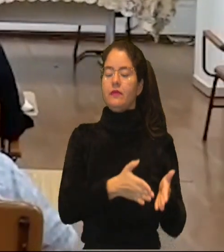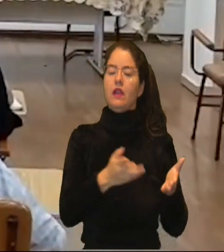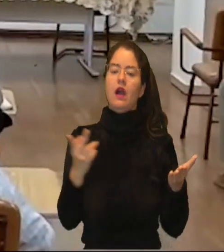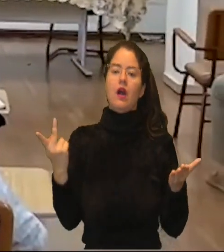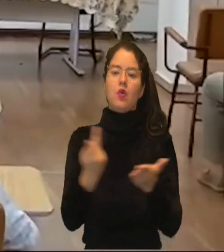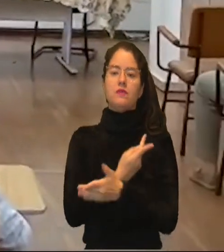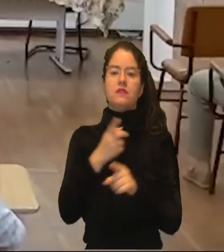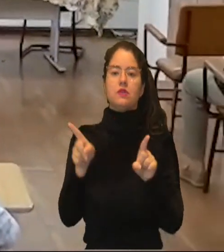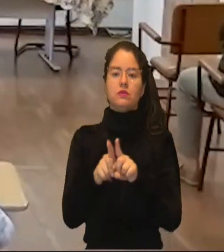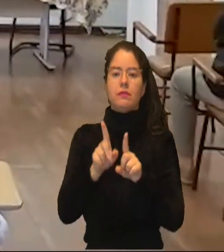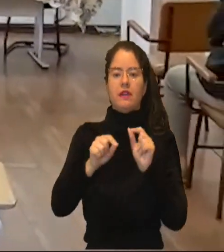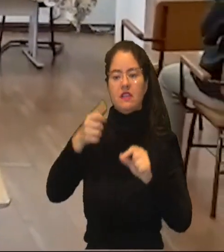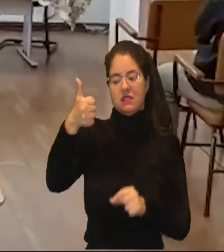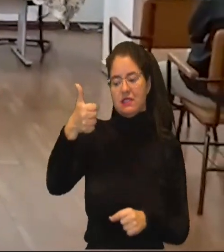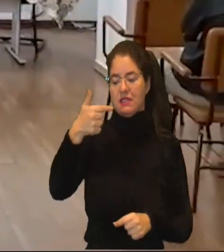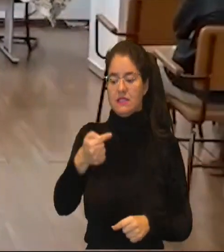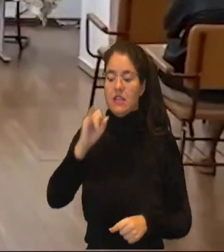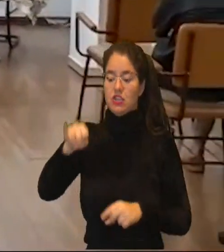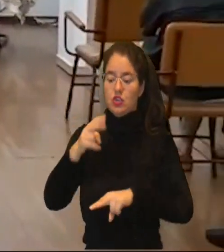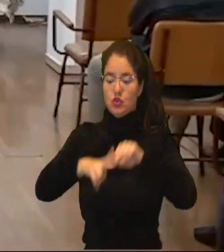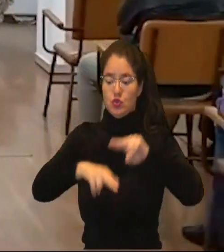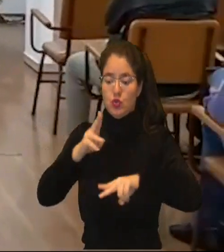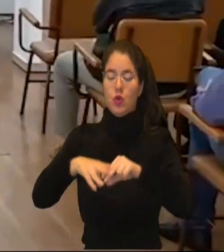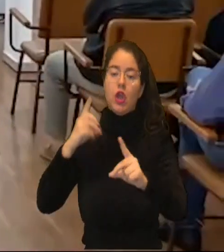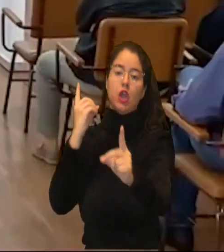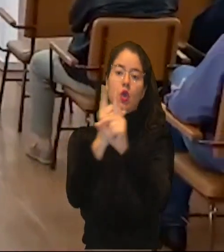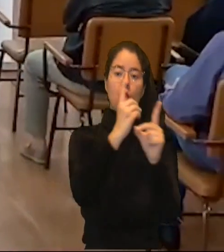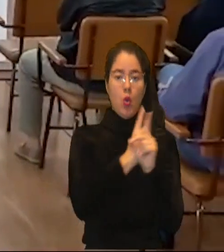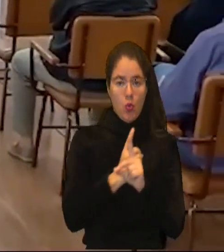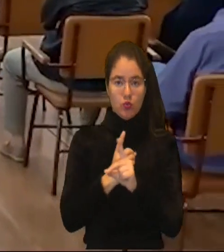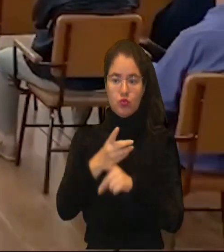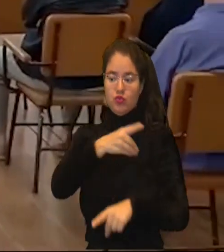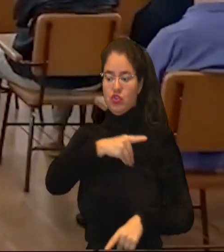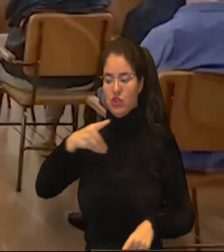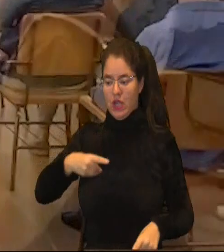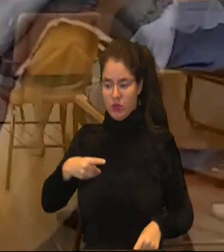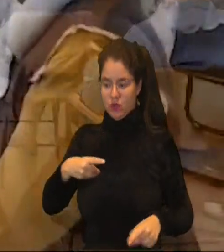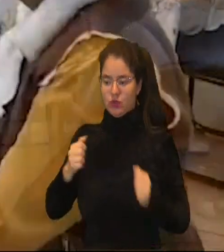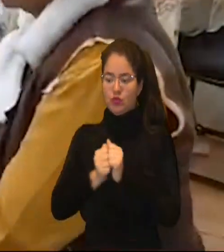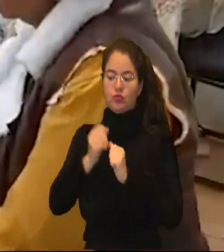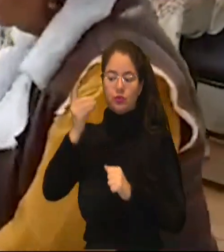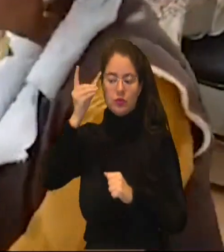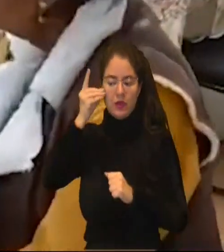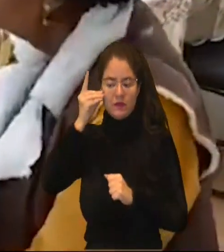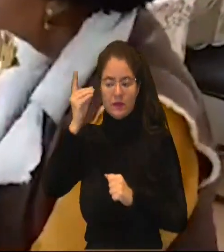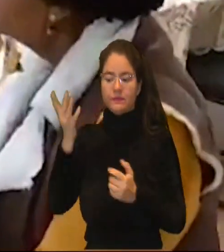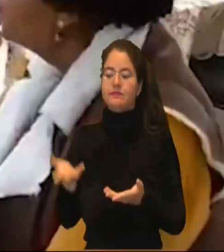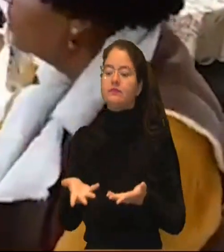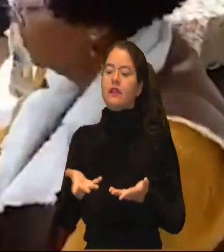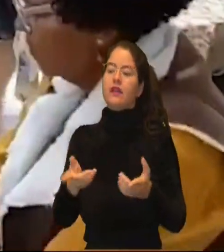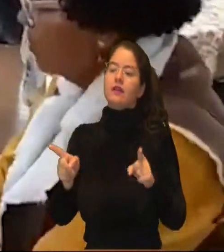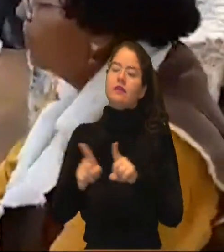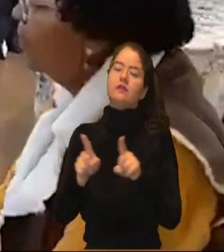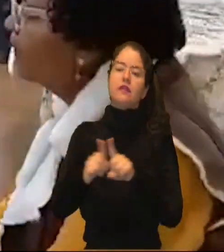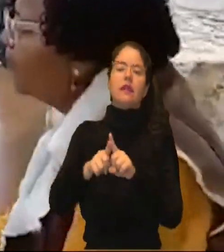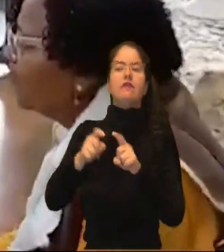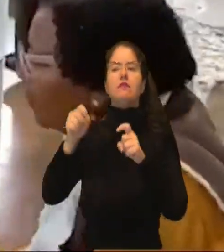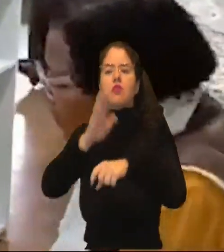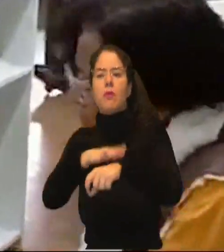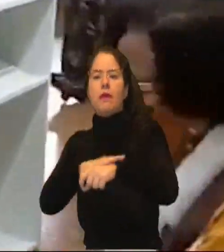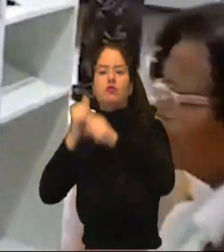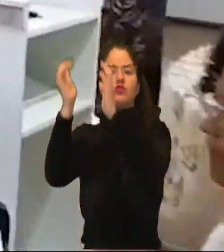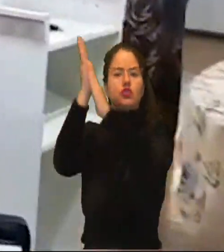último sábado, o encontro dos diáconos com o pastor Davi Pereira. Na oportunidade, após um momento de louvor e adoração,